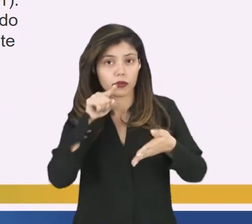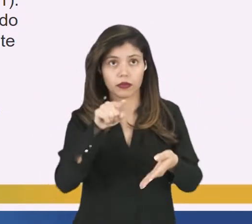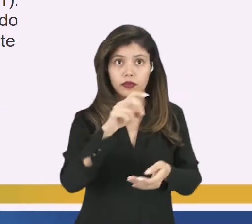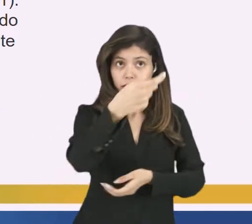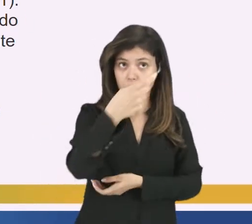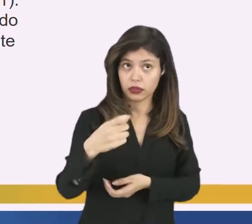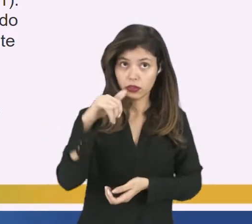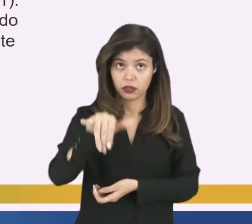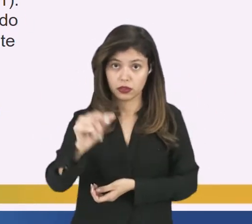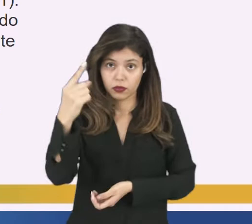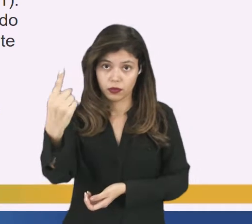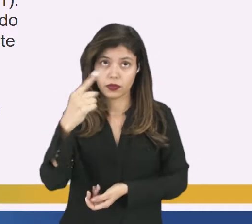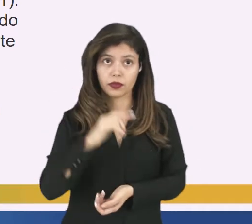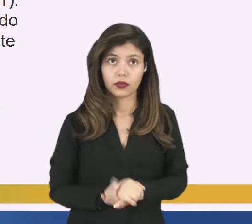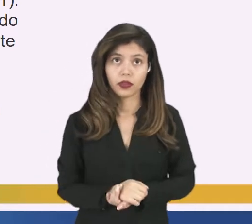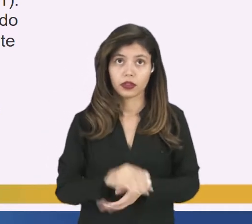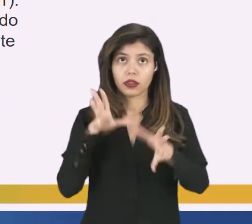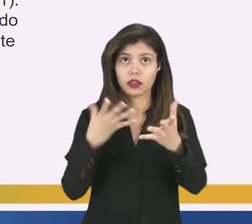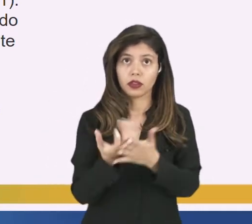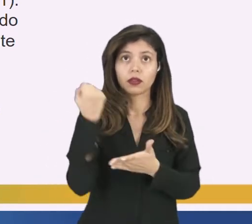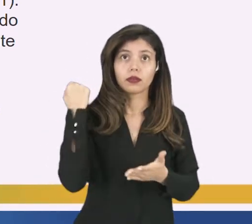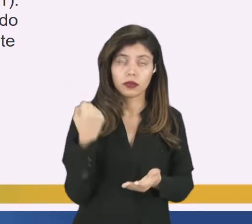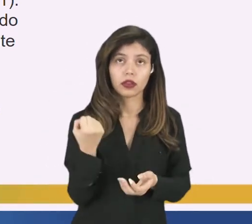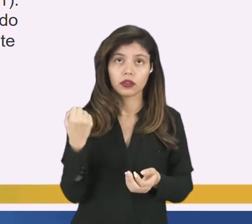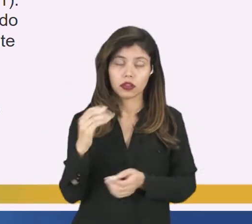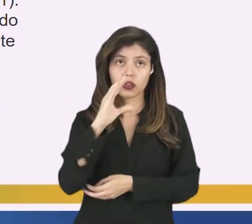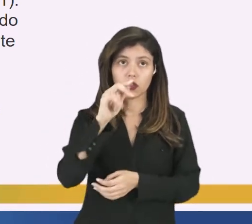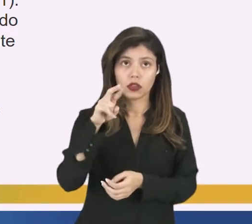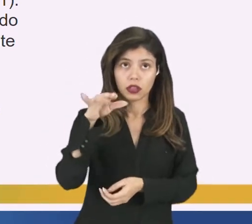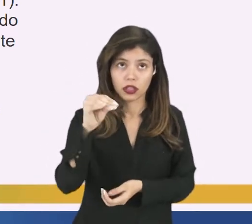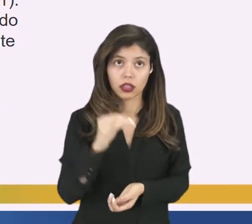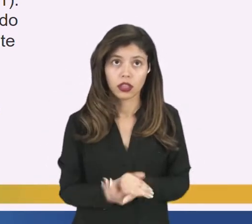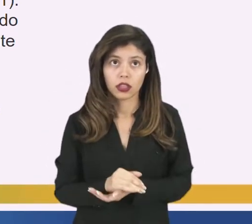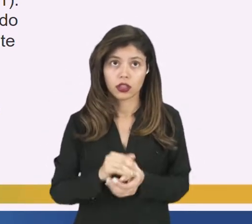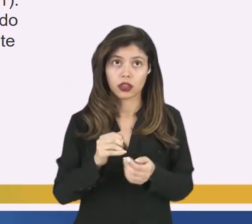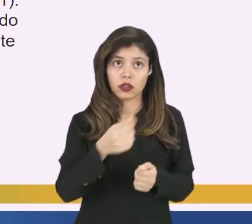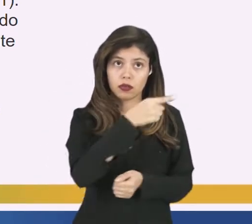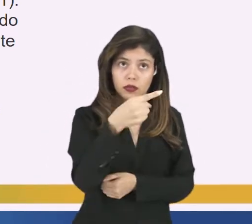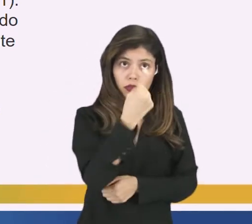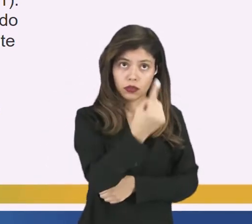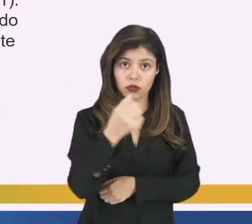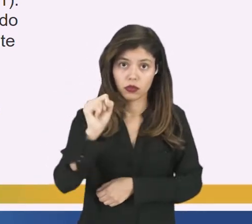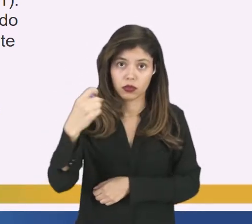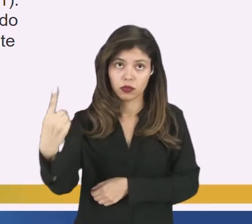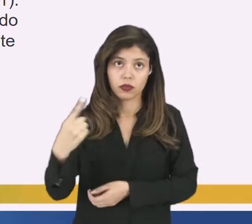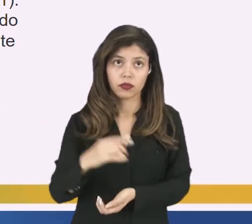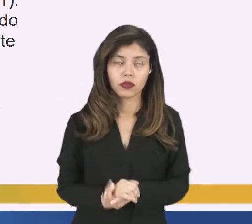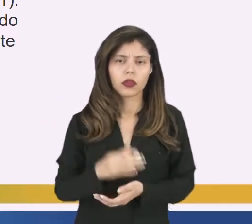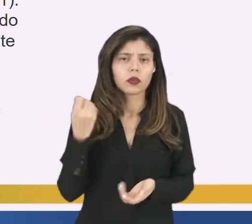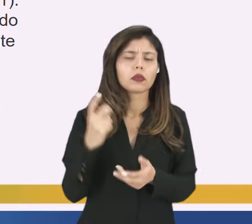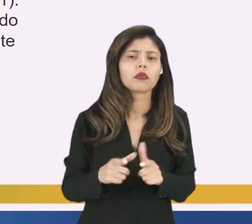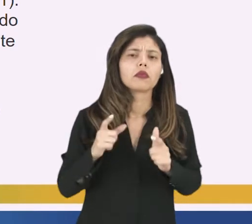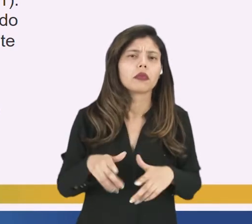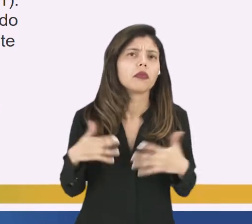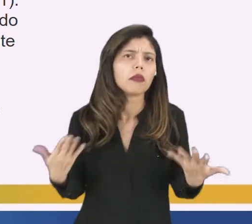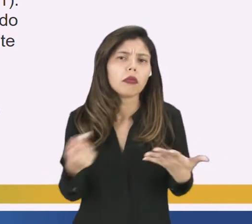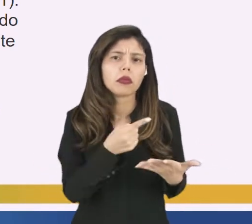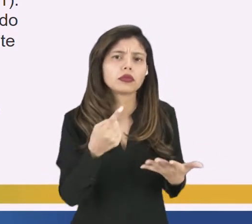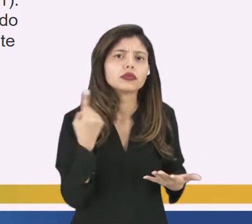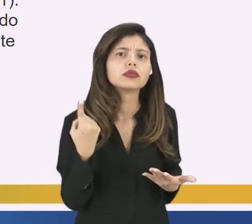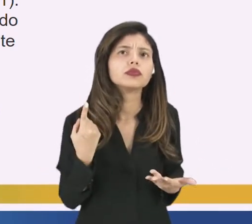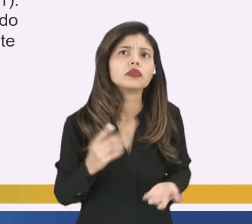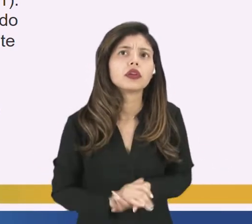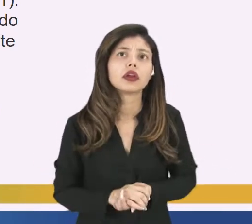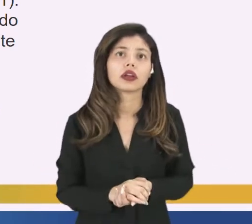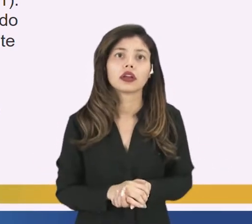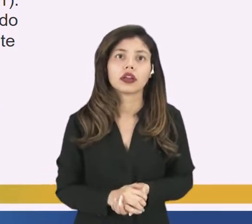A partir disso, se eu tenho um x, y e 1, eu pego essas coordenadas e ponho aqui, ó, menos 1, 8 e 1. De onde saiu isso daqui,